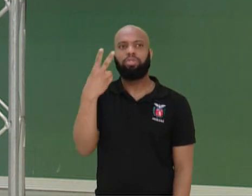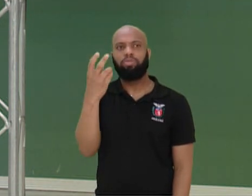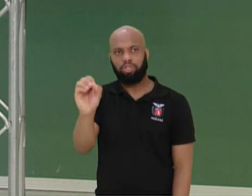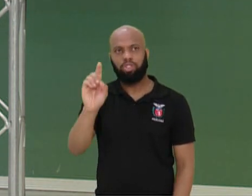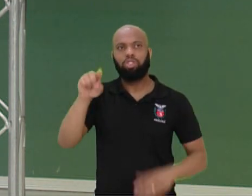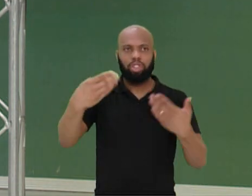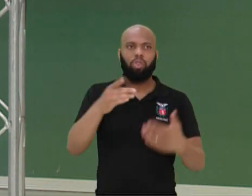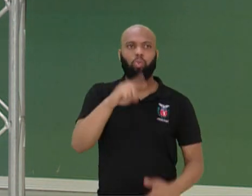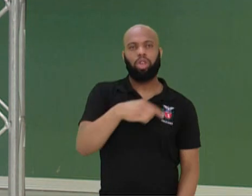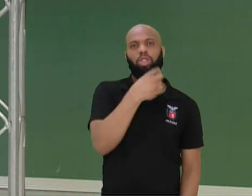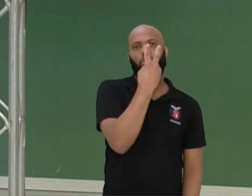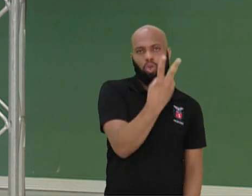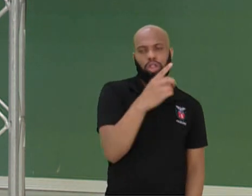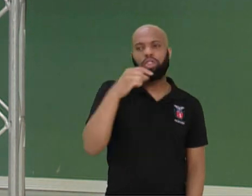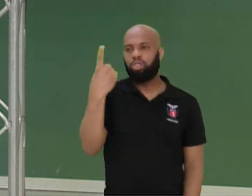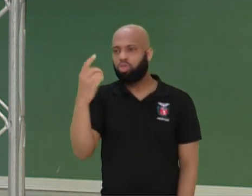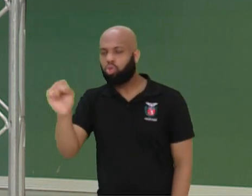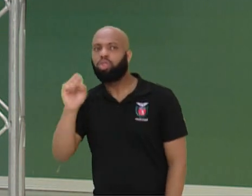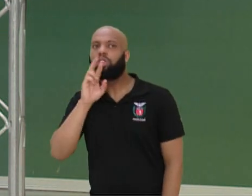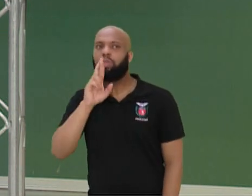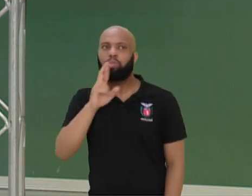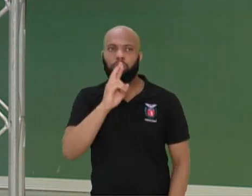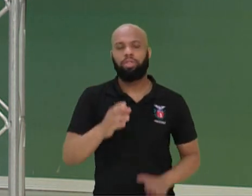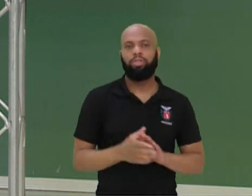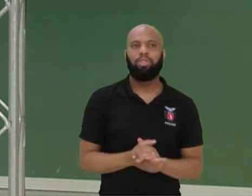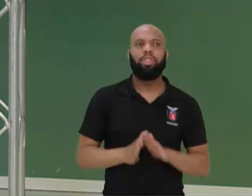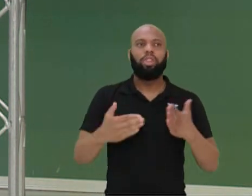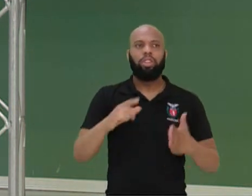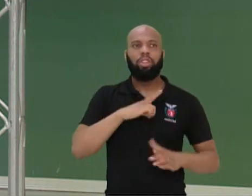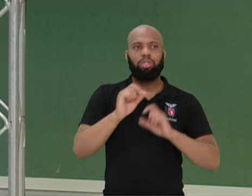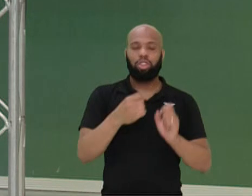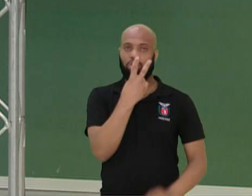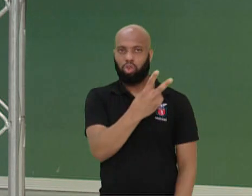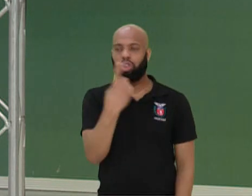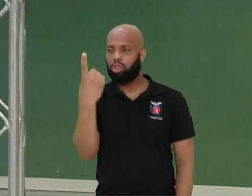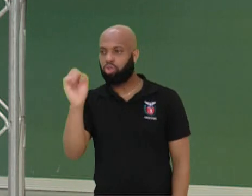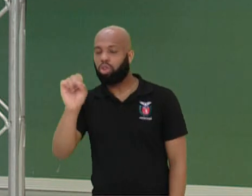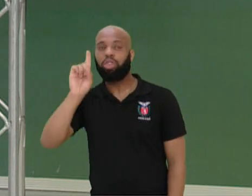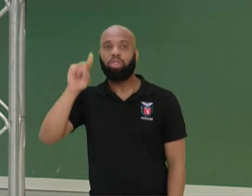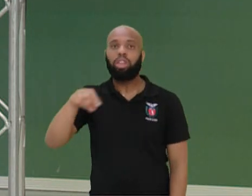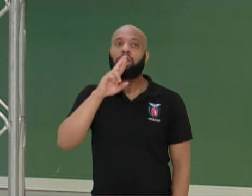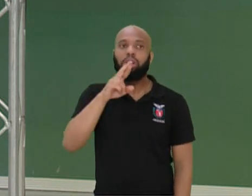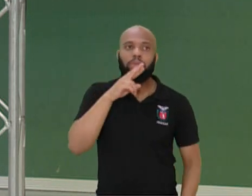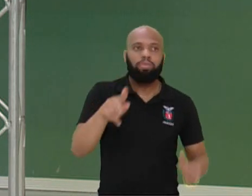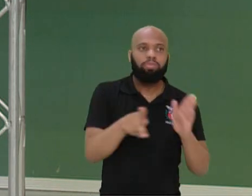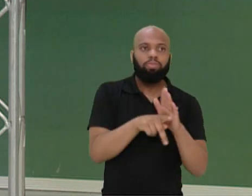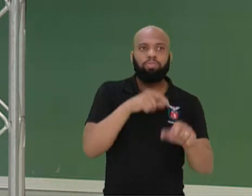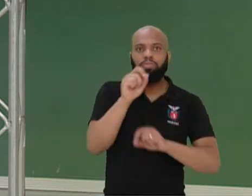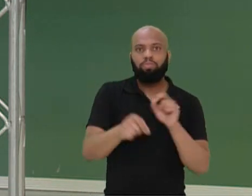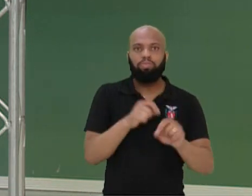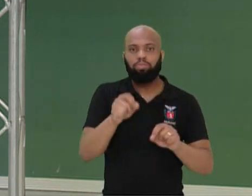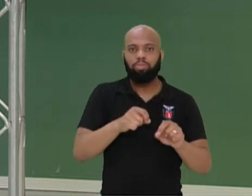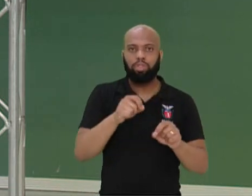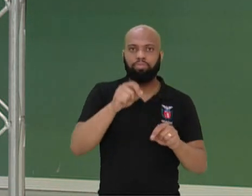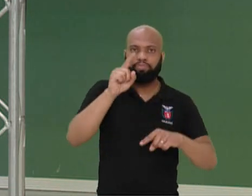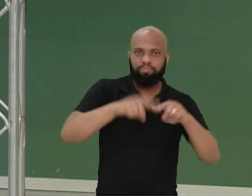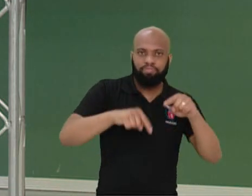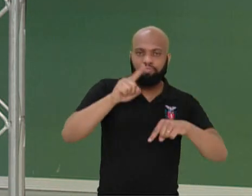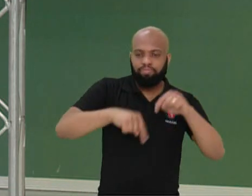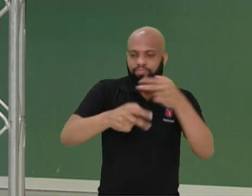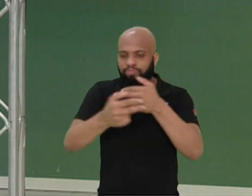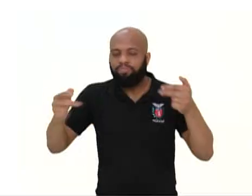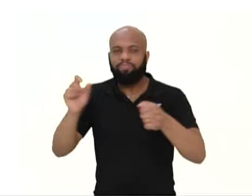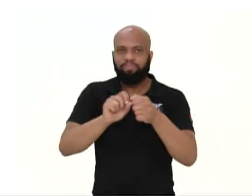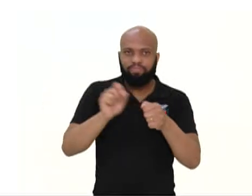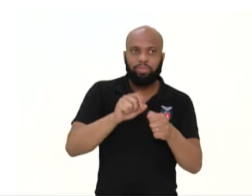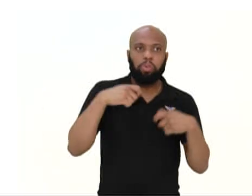e 18, tá? 2 e 18, então, né, são os resultados, os números de produção, né? Tem que ser